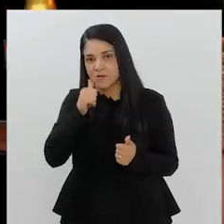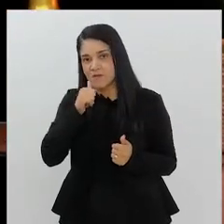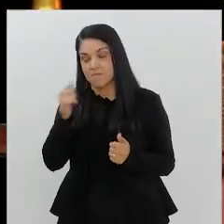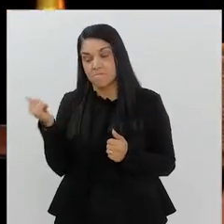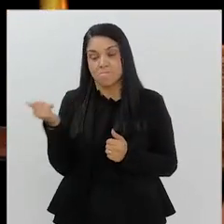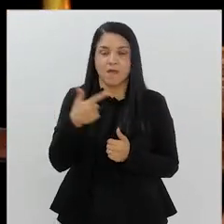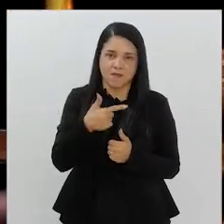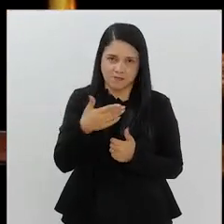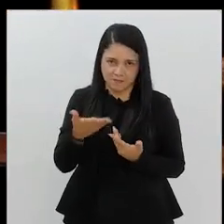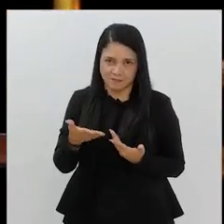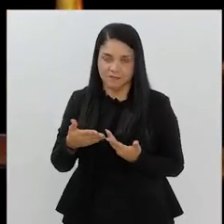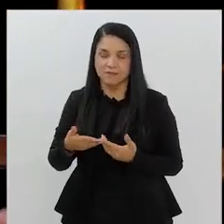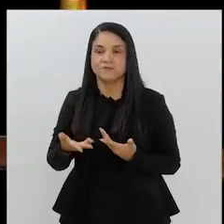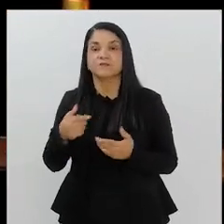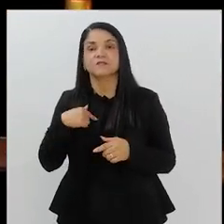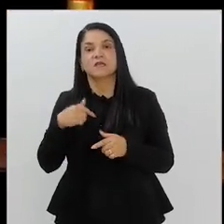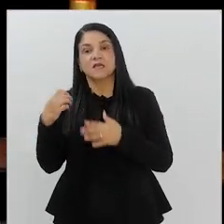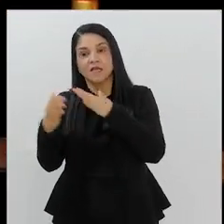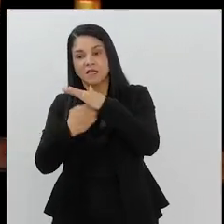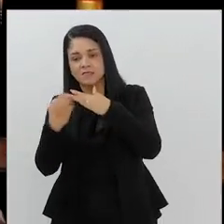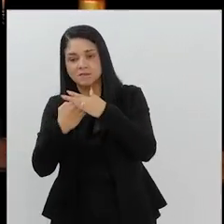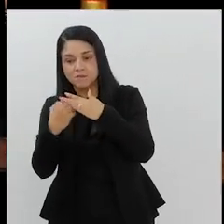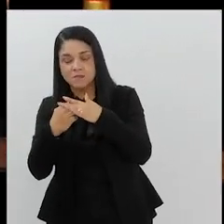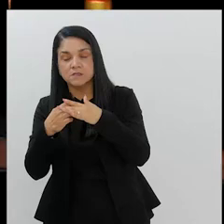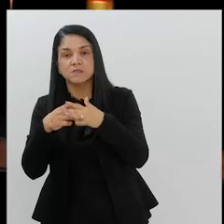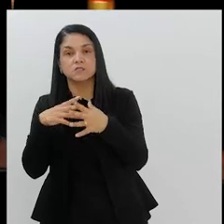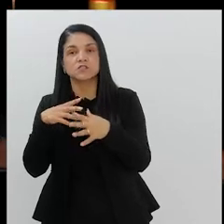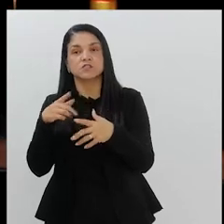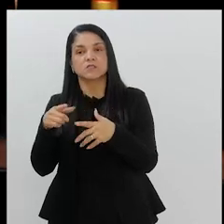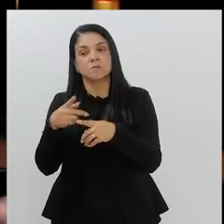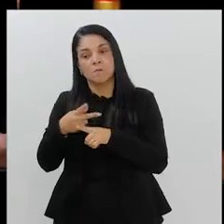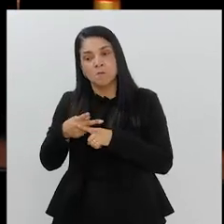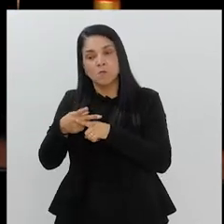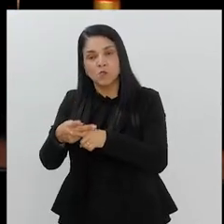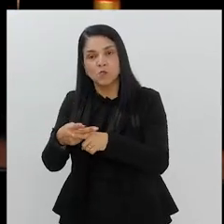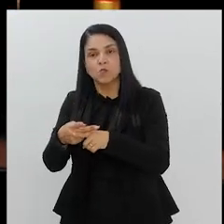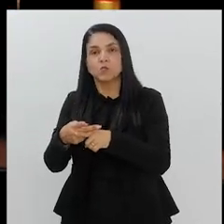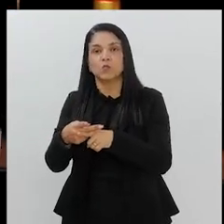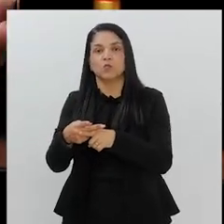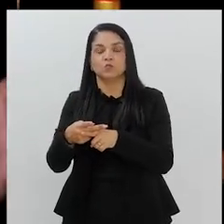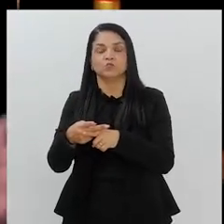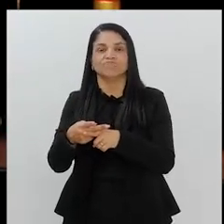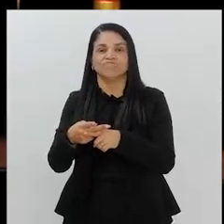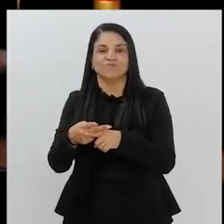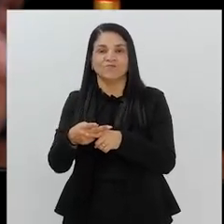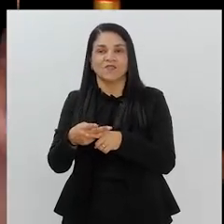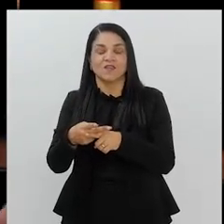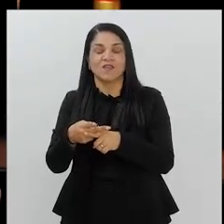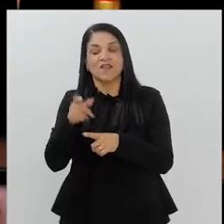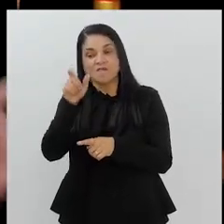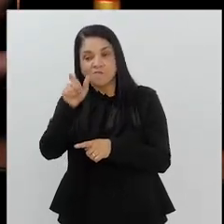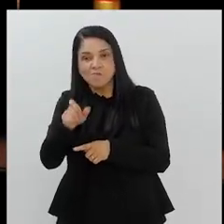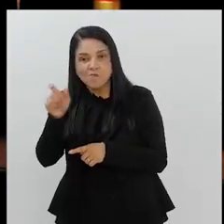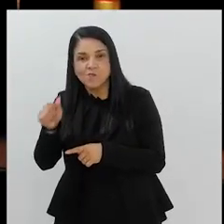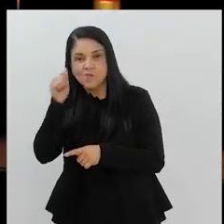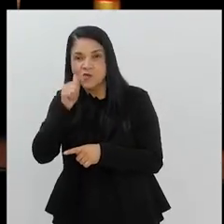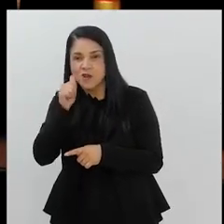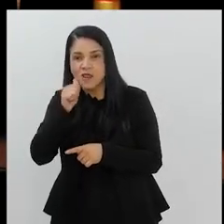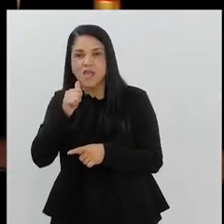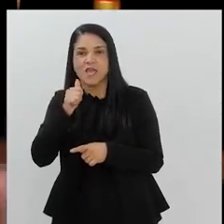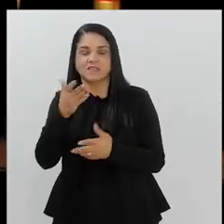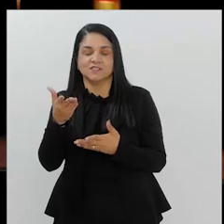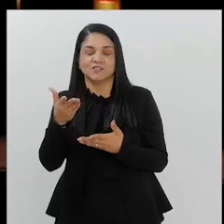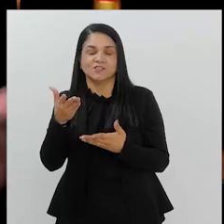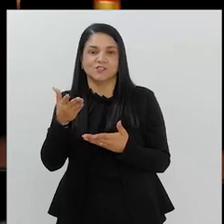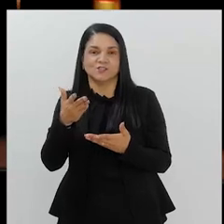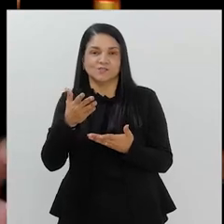nada justificaria que as empresas que buscam com alto rendimento nas suas atividades econômicas não contratassem mulheres que não seja a